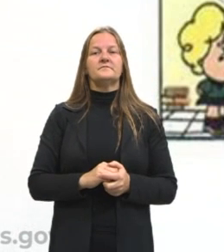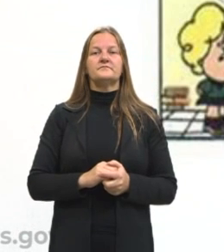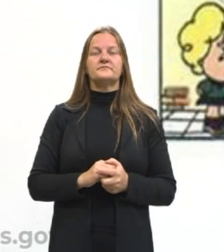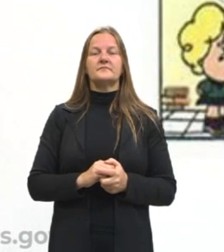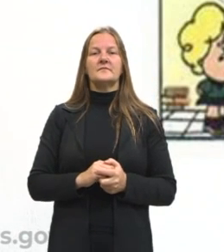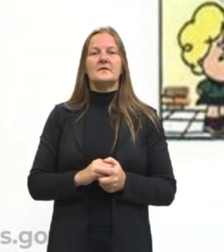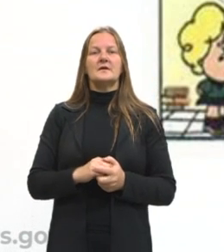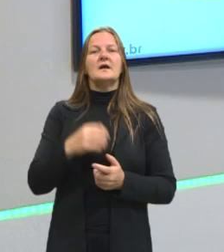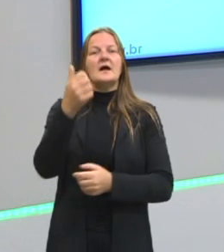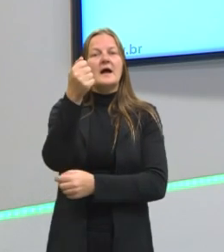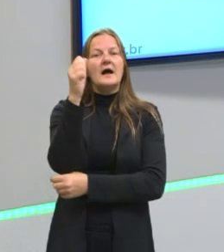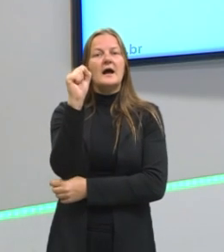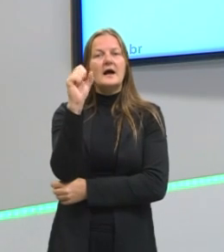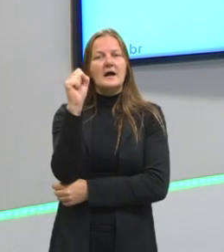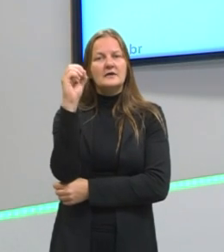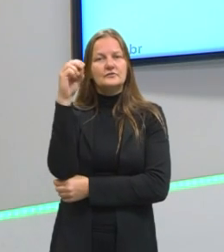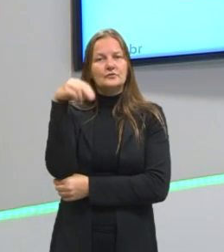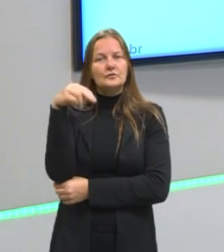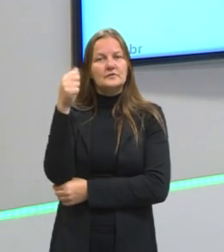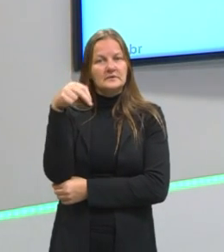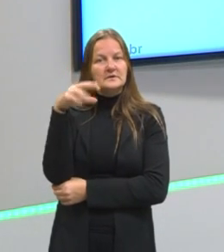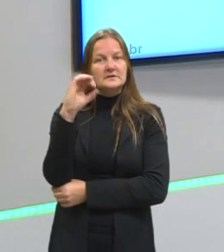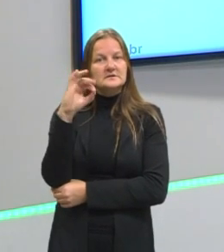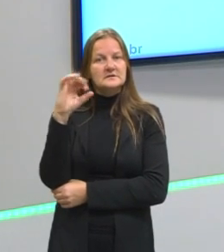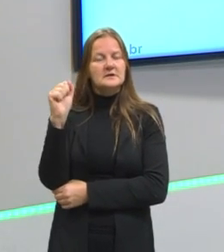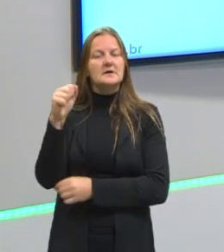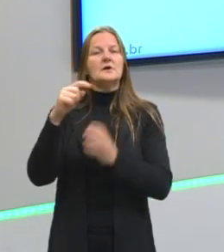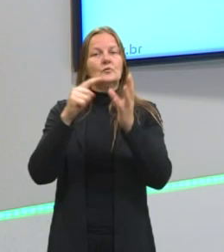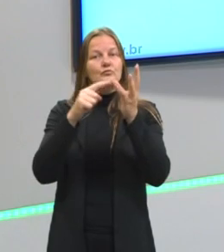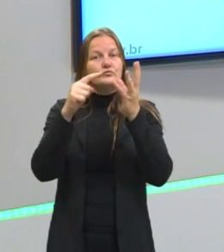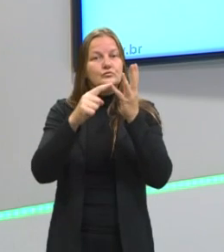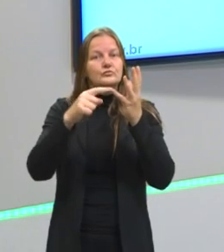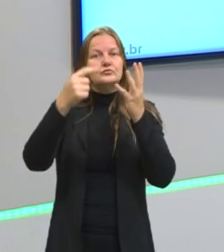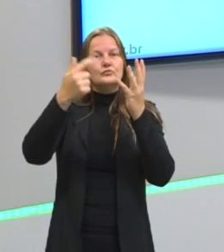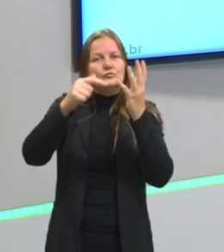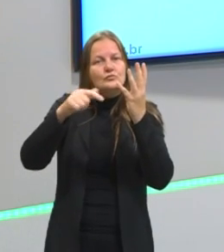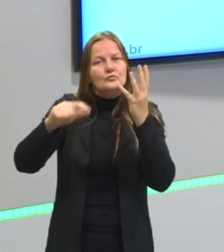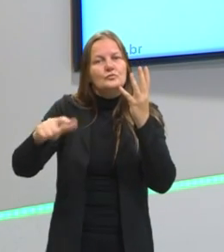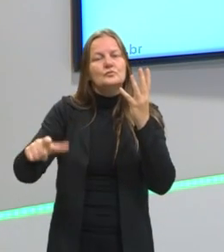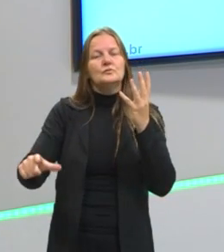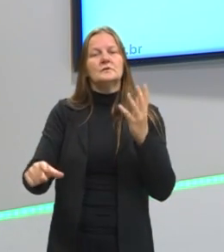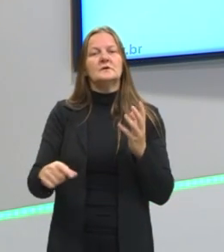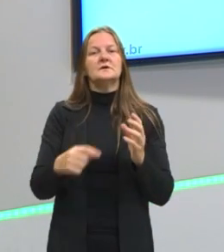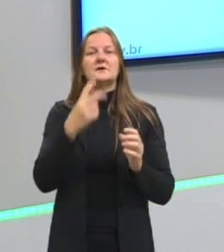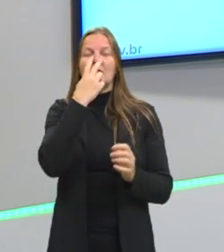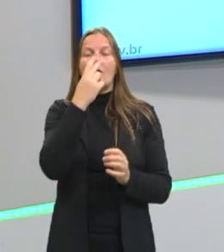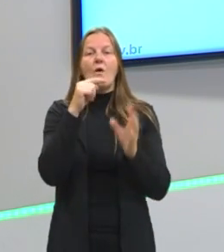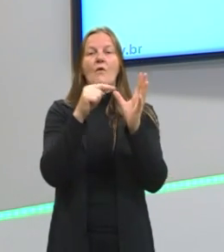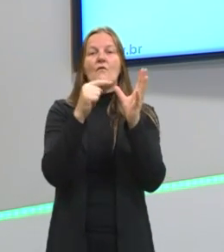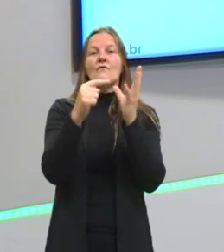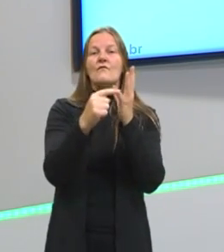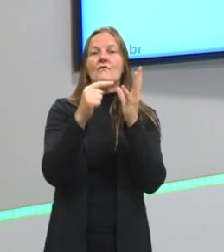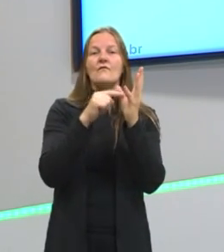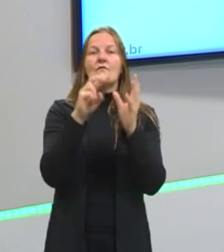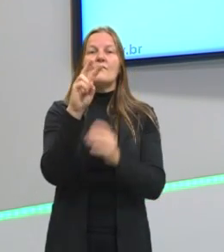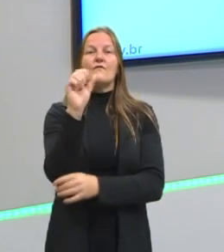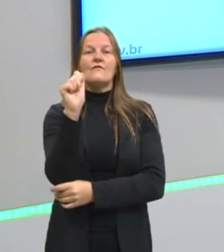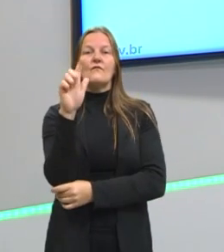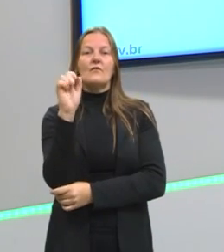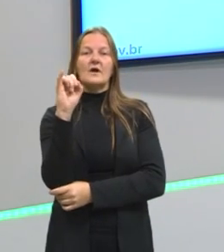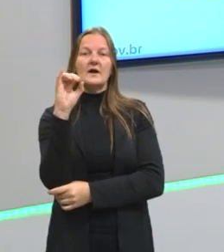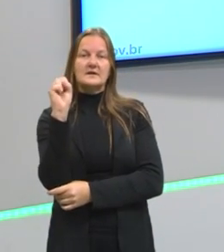consonantais, a assonância vai ser a repetição dos sons vocálicos, né? O som das nossas